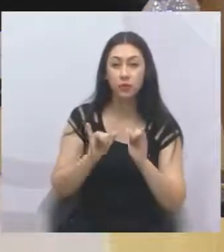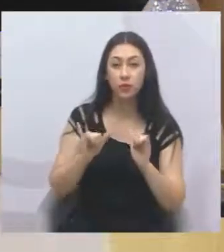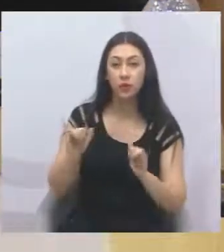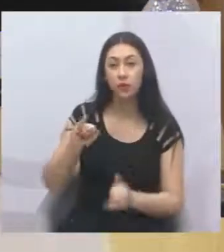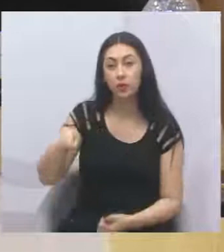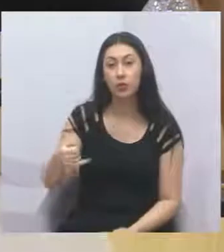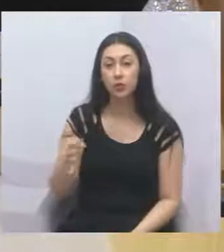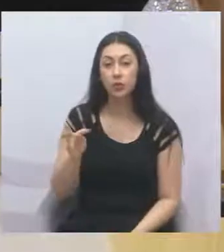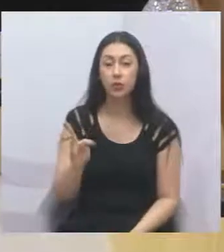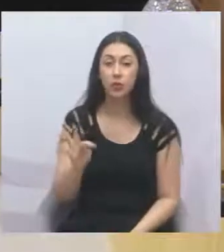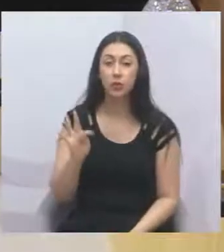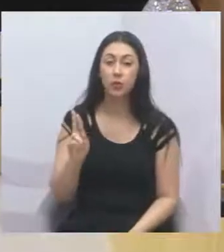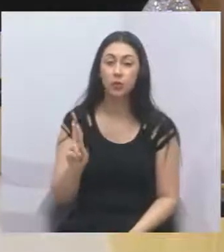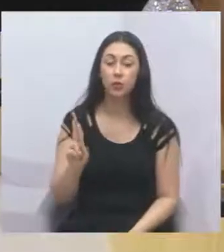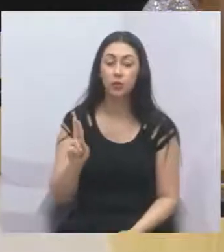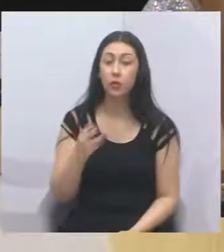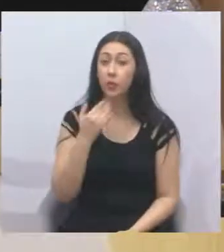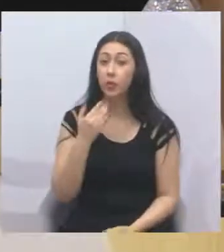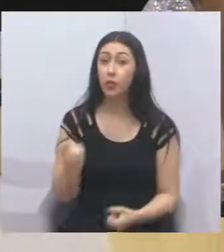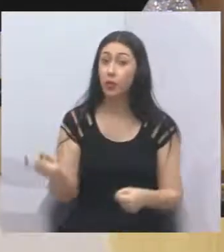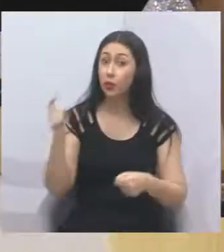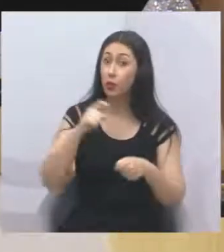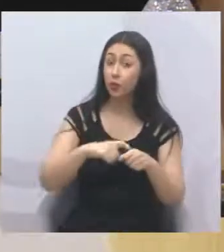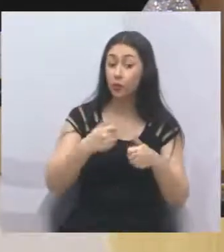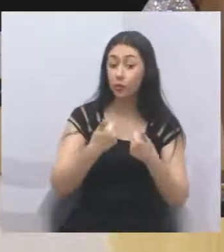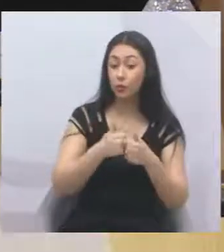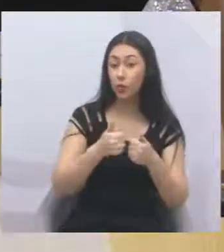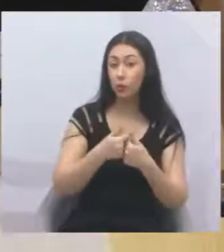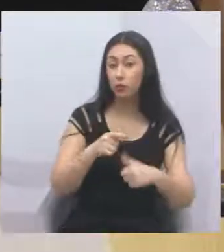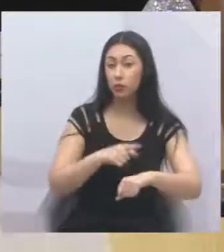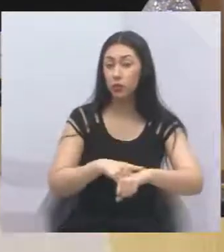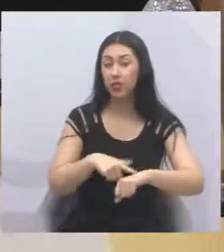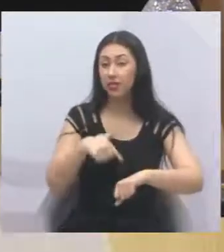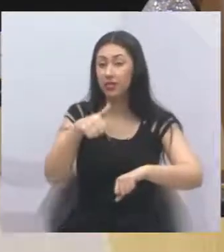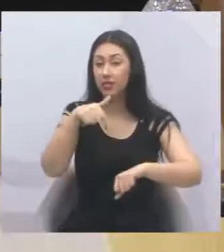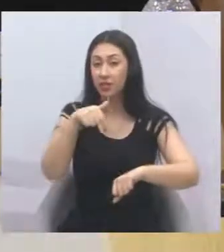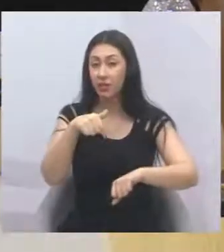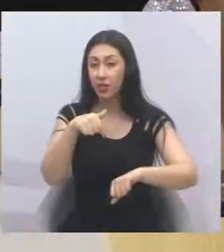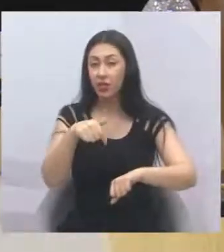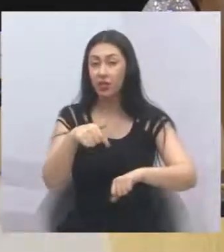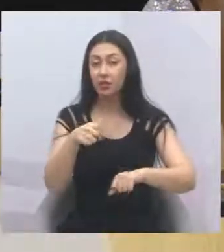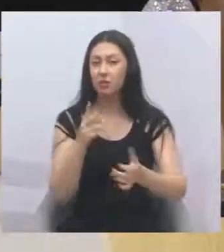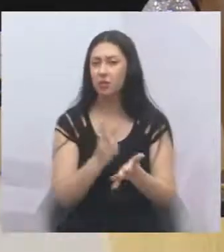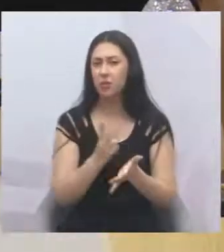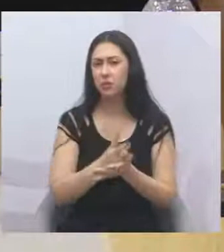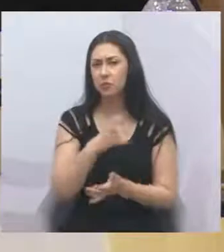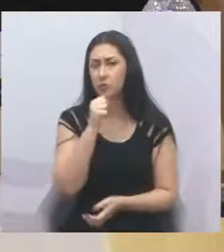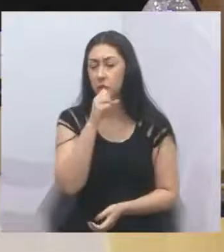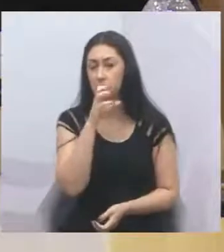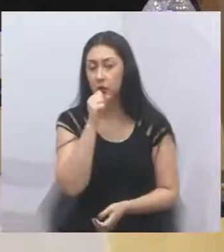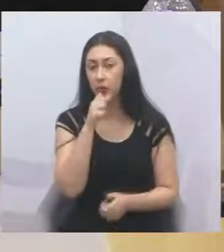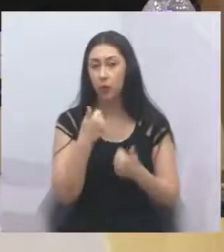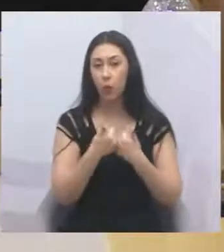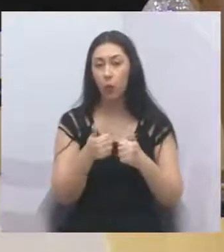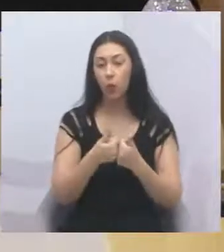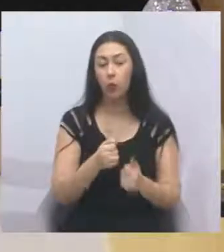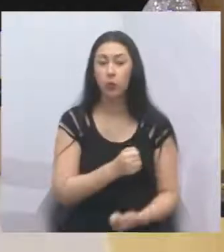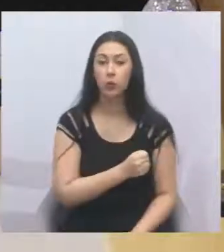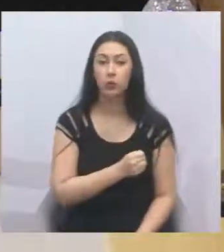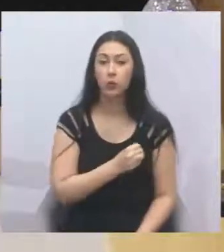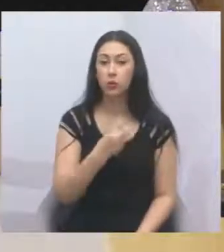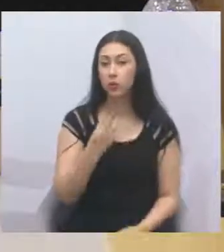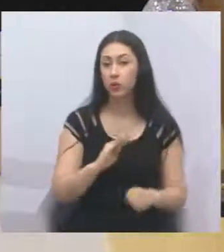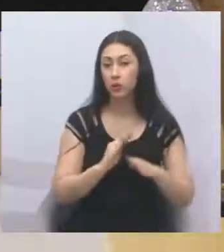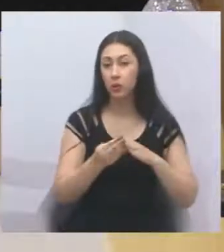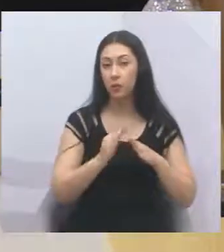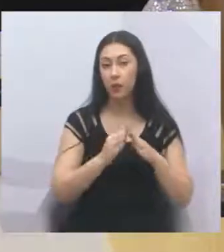Jacareí Transporte Urbano, solicitando a volta do horário das 7 horas, aos sábados, na linha circular 3, Parque